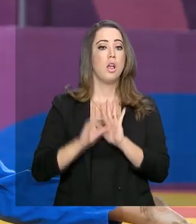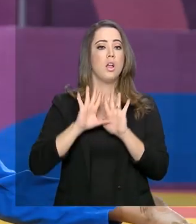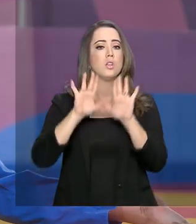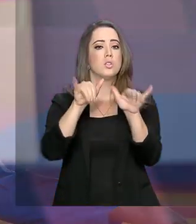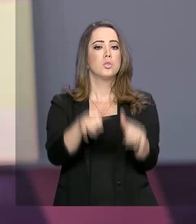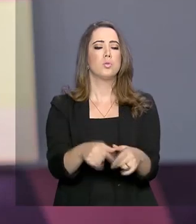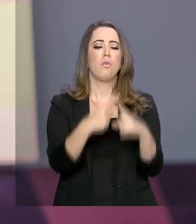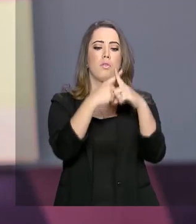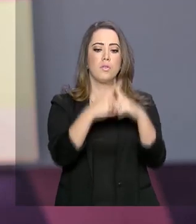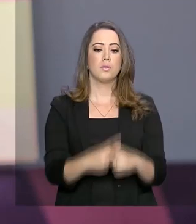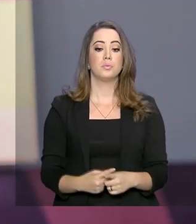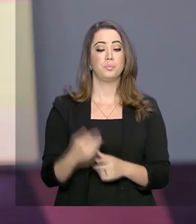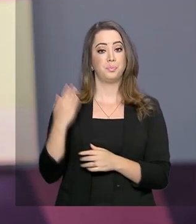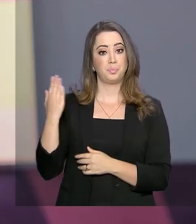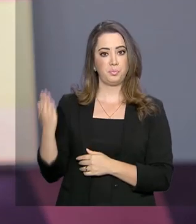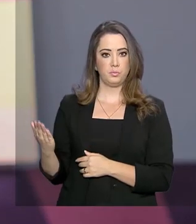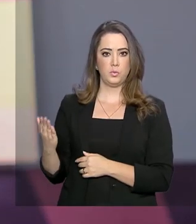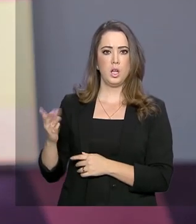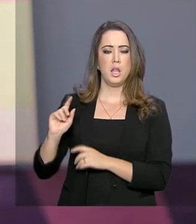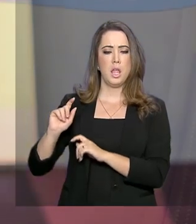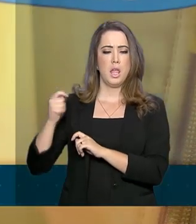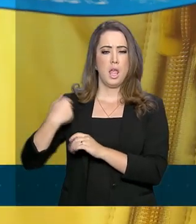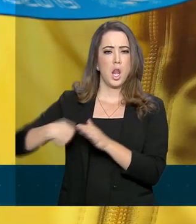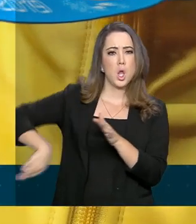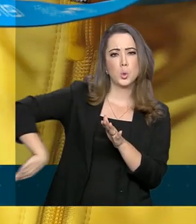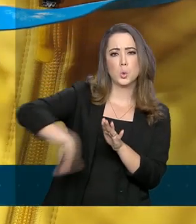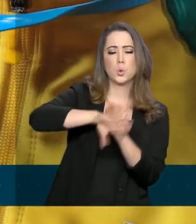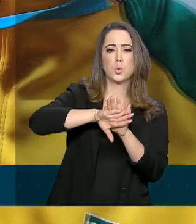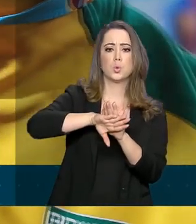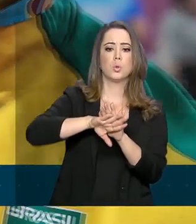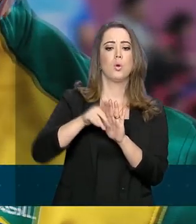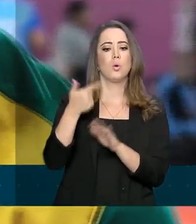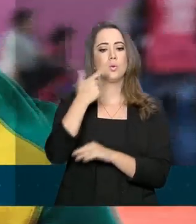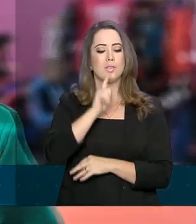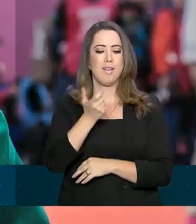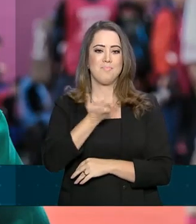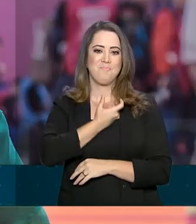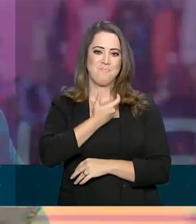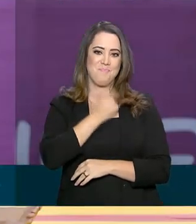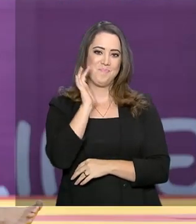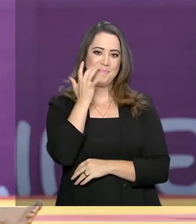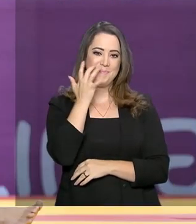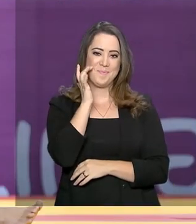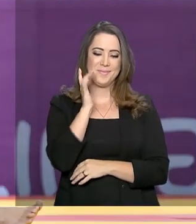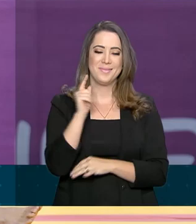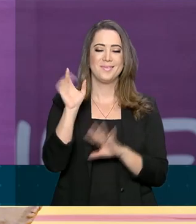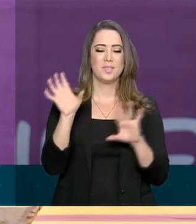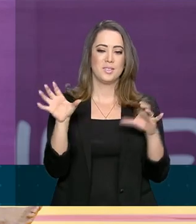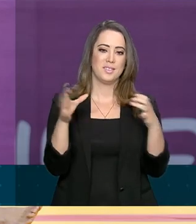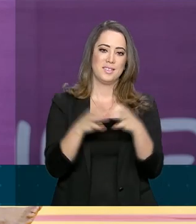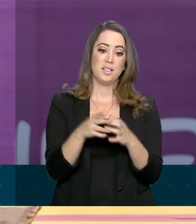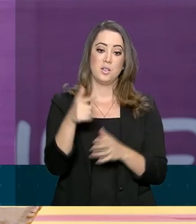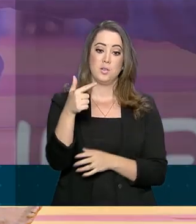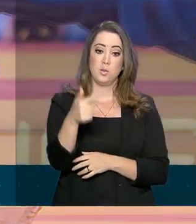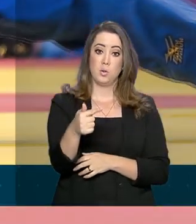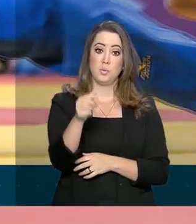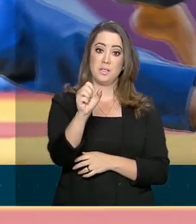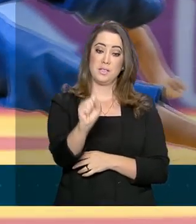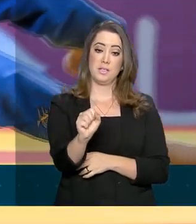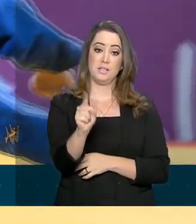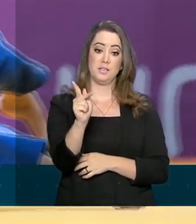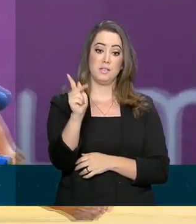fim da competição, Maíra Guiar, do judô feminino, conquistou a inédita medalha de ouro na categoria 78